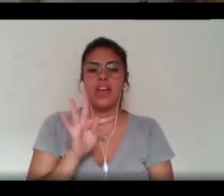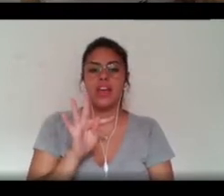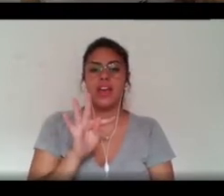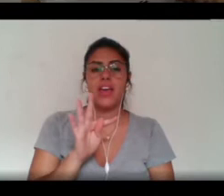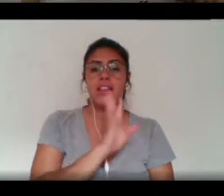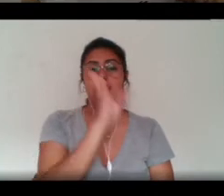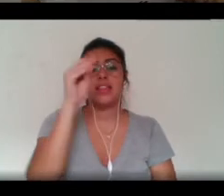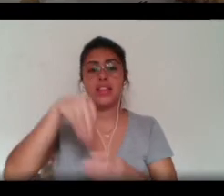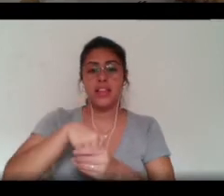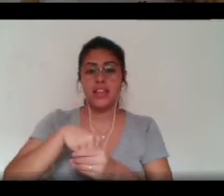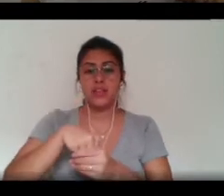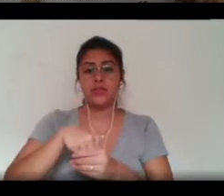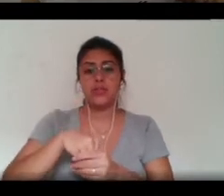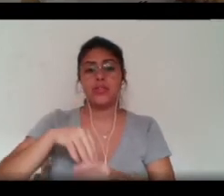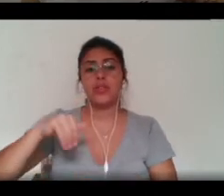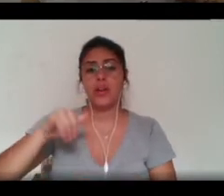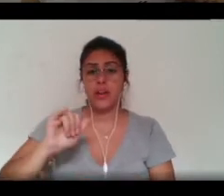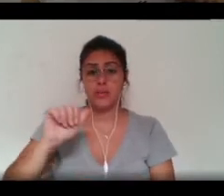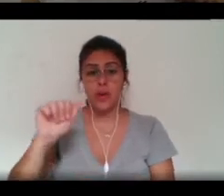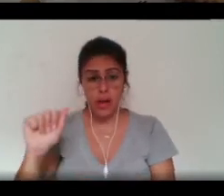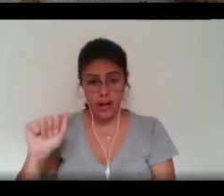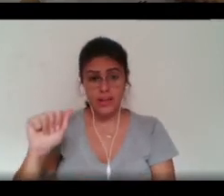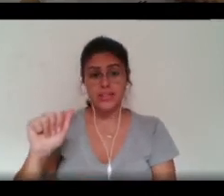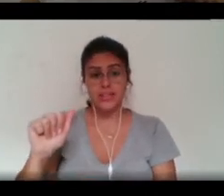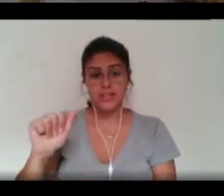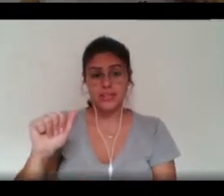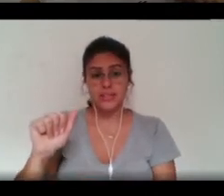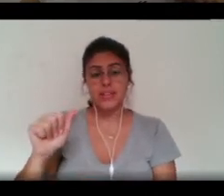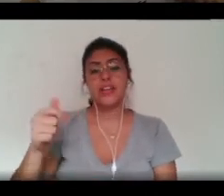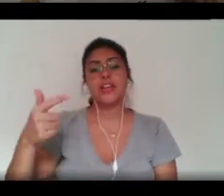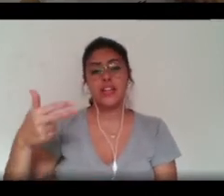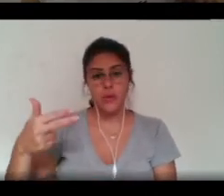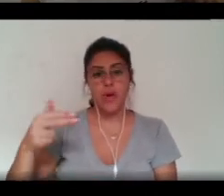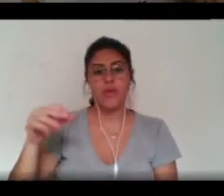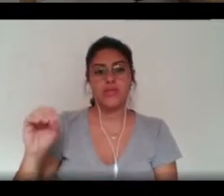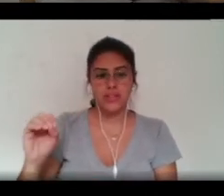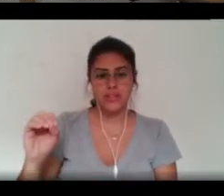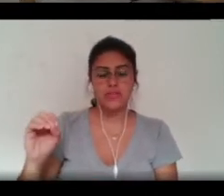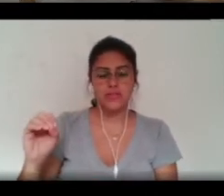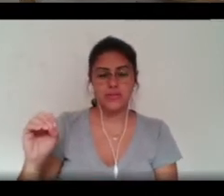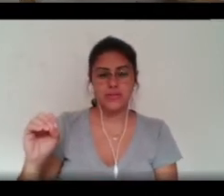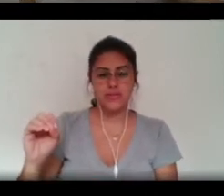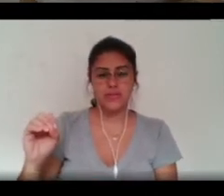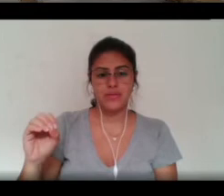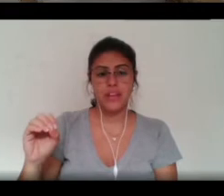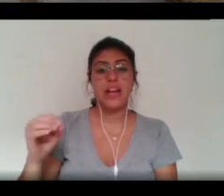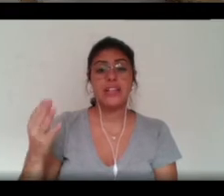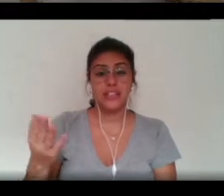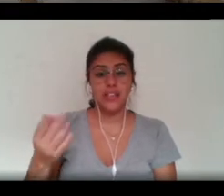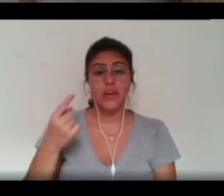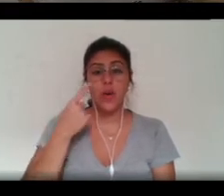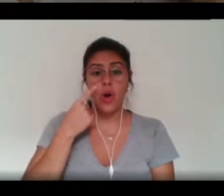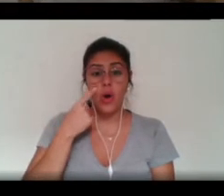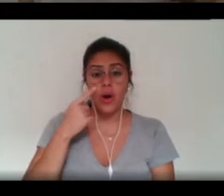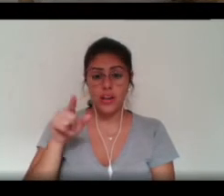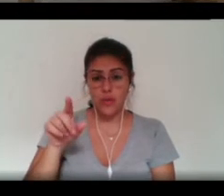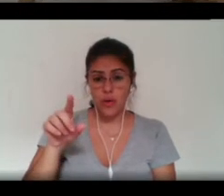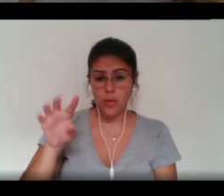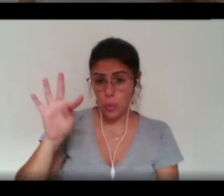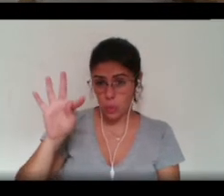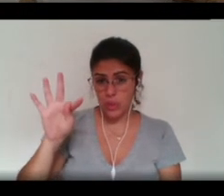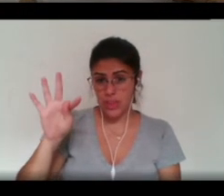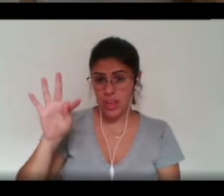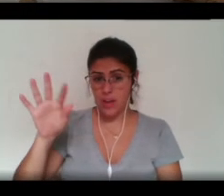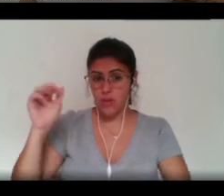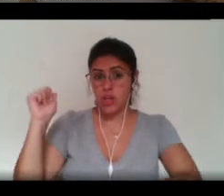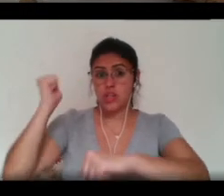de YA e fazer YA igual a 0. Então, eu vou pegar esse T e vou colocar nessa equação